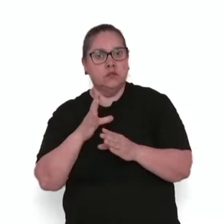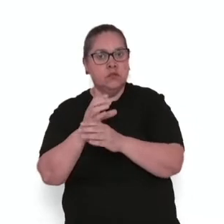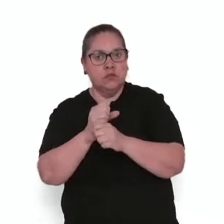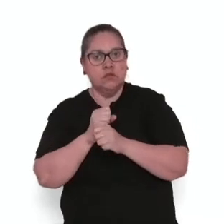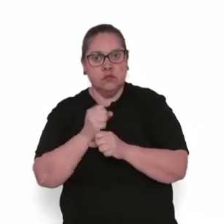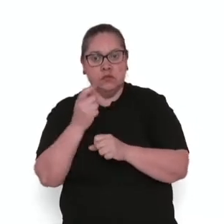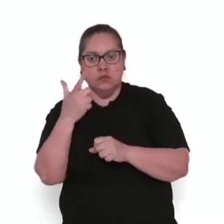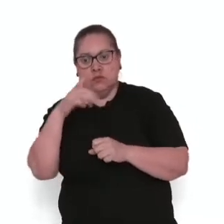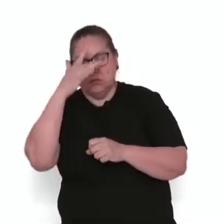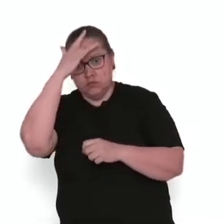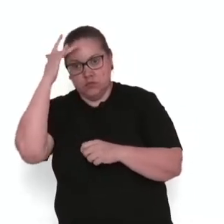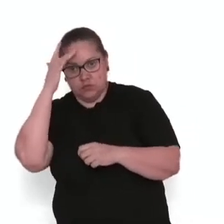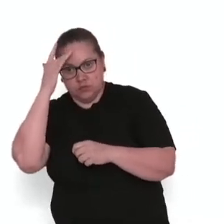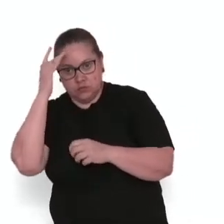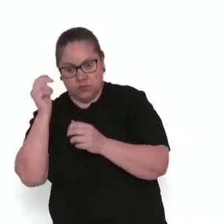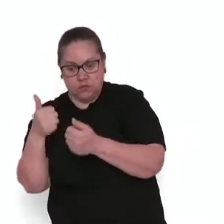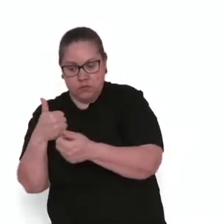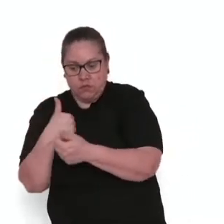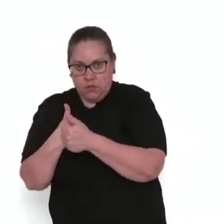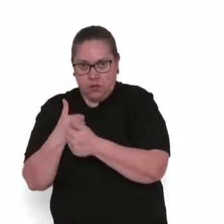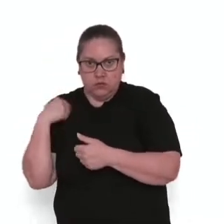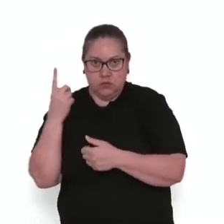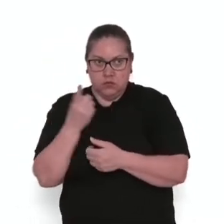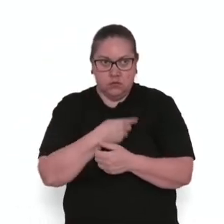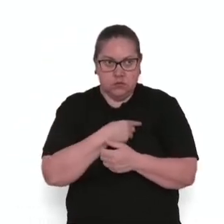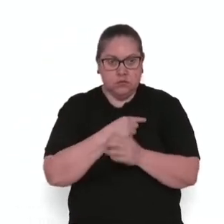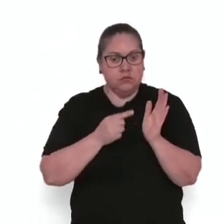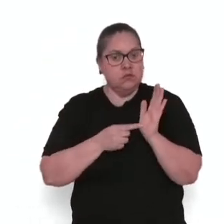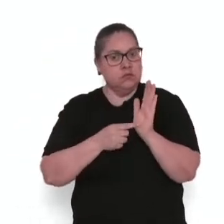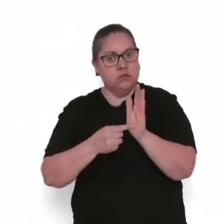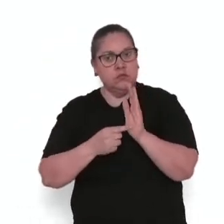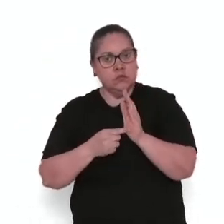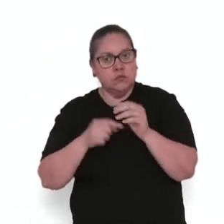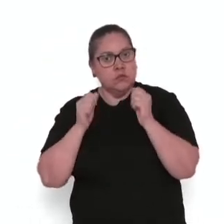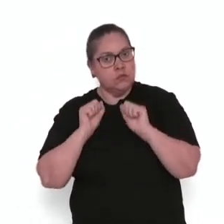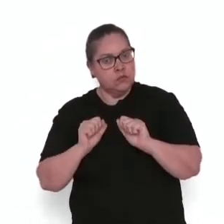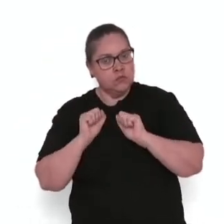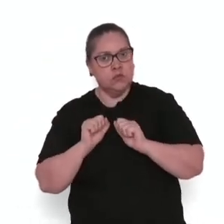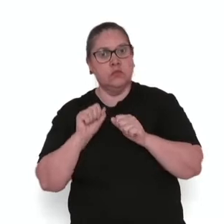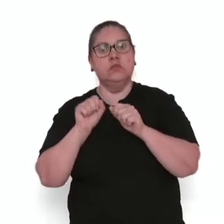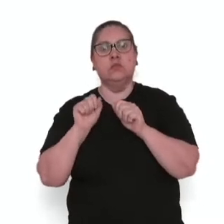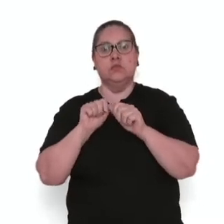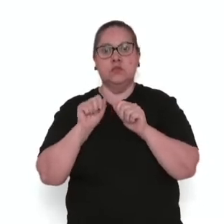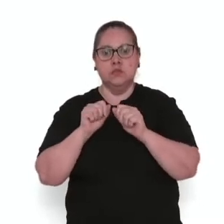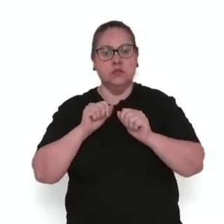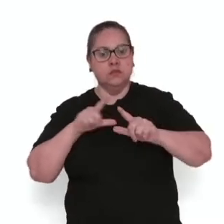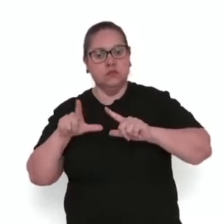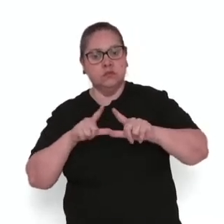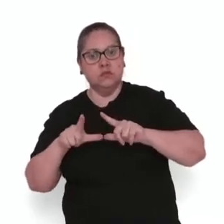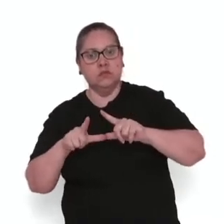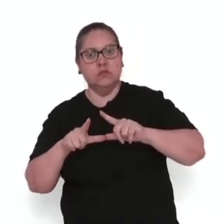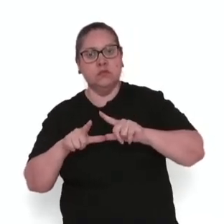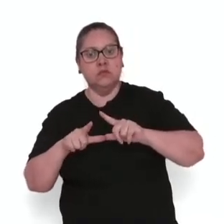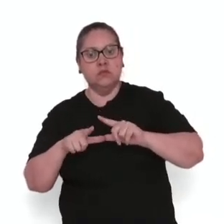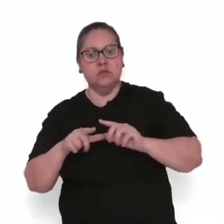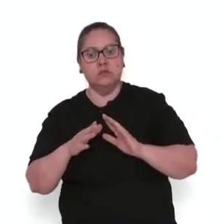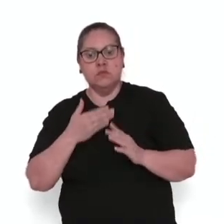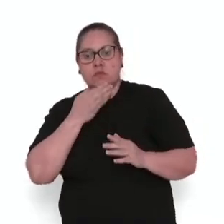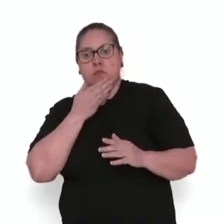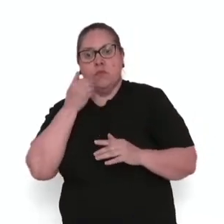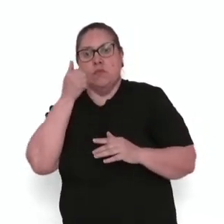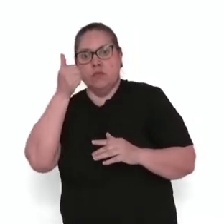Essa prática pode estar diretamente ligada a uma ação realizada por pessoas físicas ou jurídicas que tenha